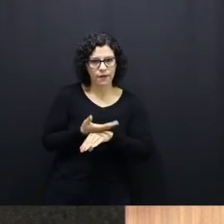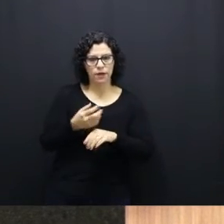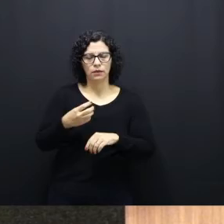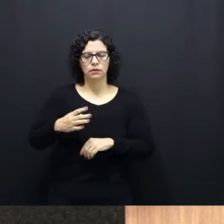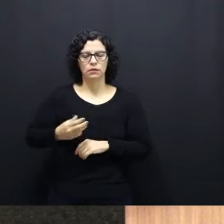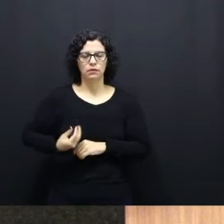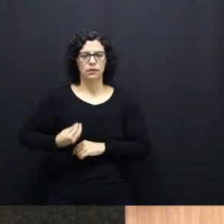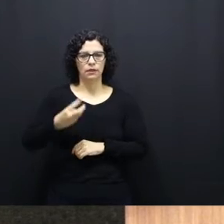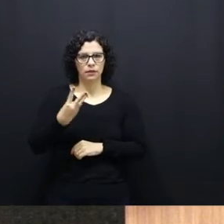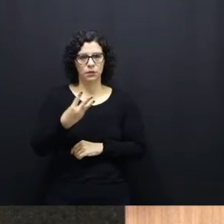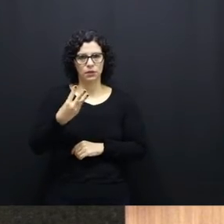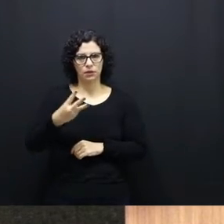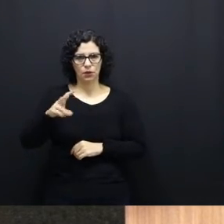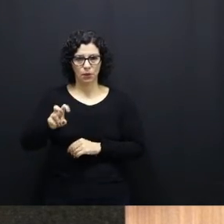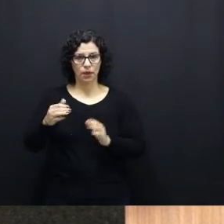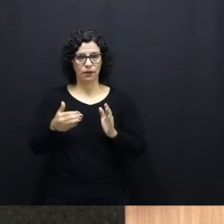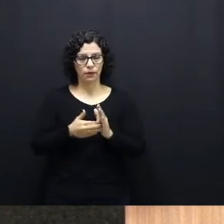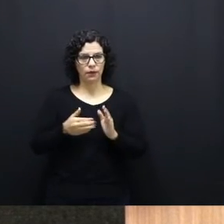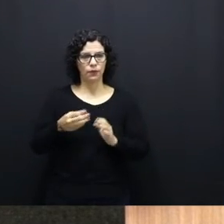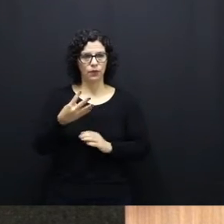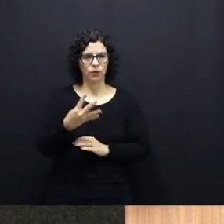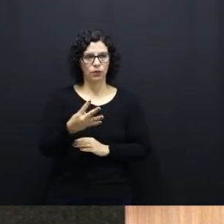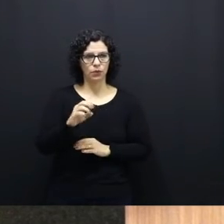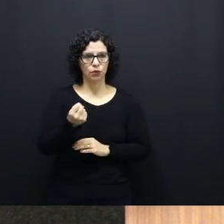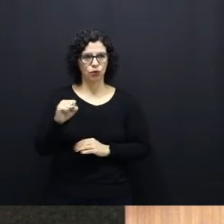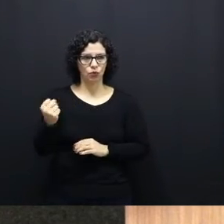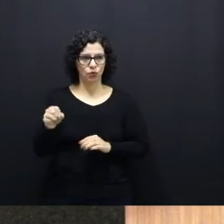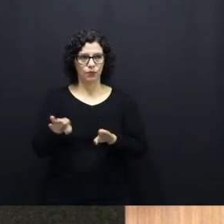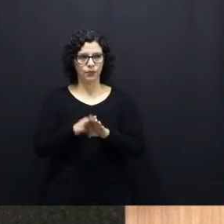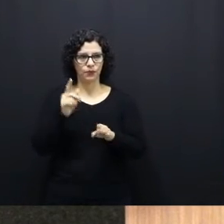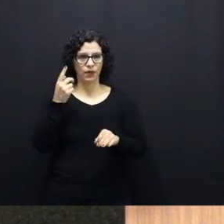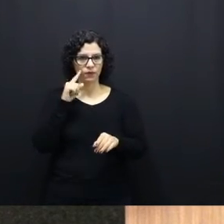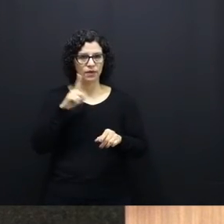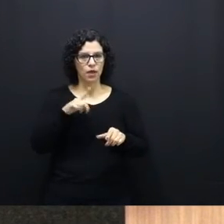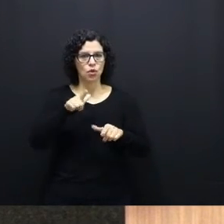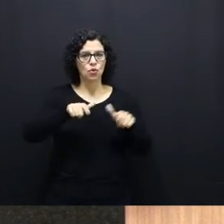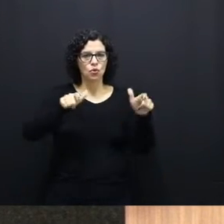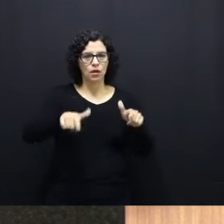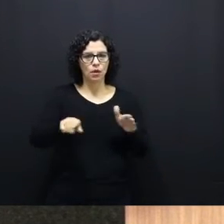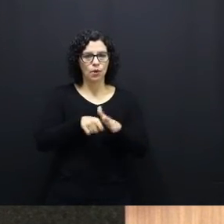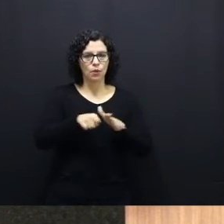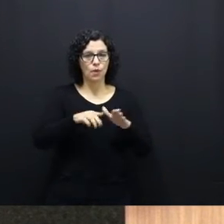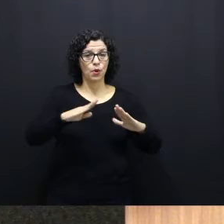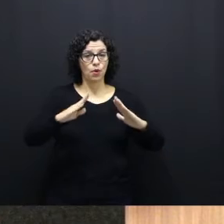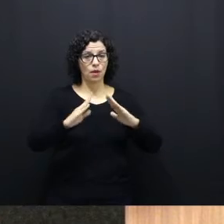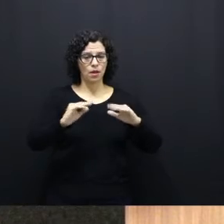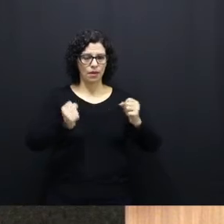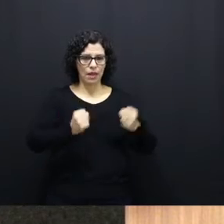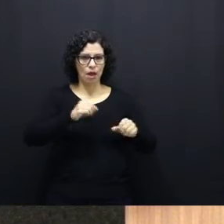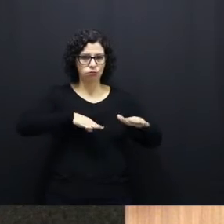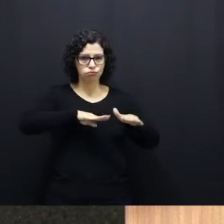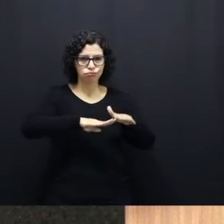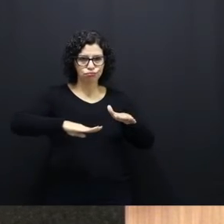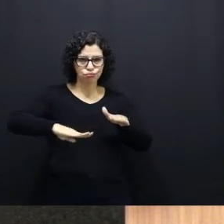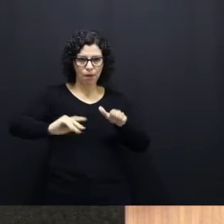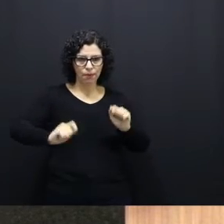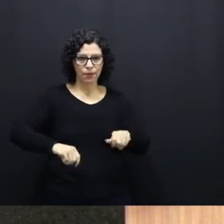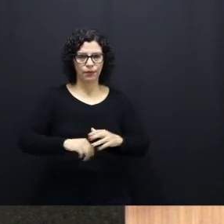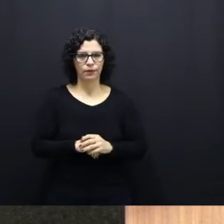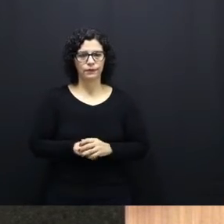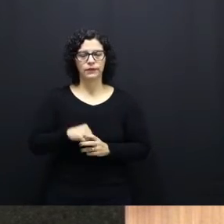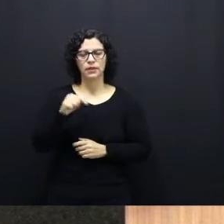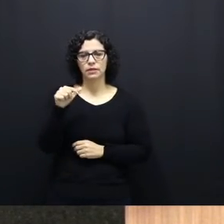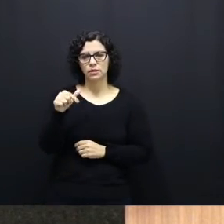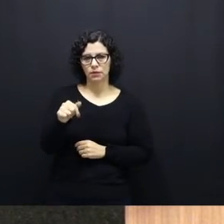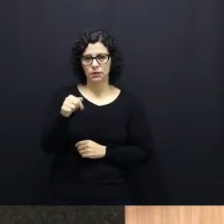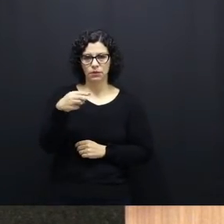números 3350 até o 4008 possibilitando o espaço para estacionamento de carros indicação